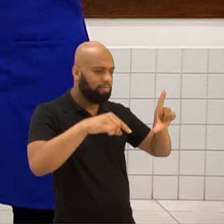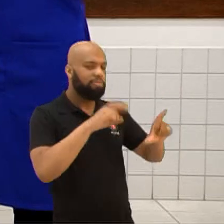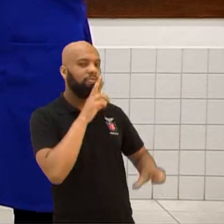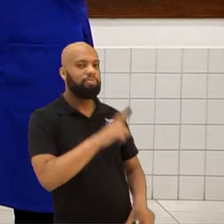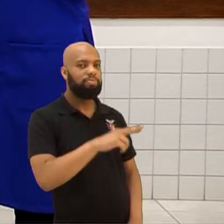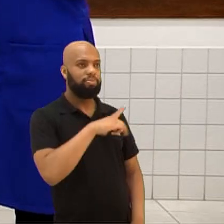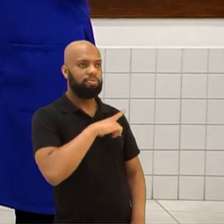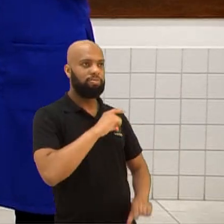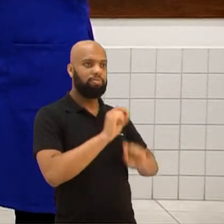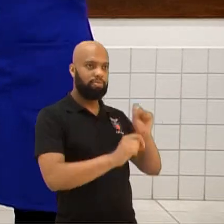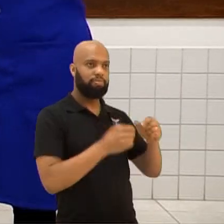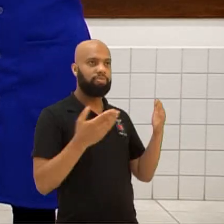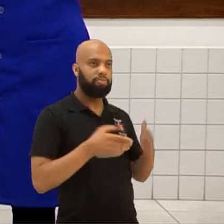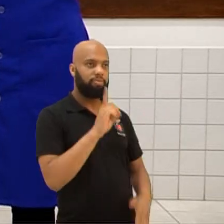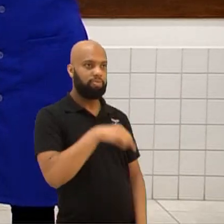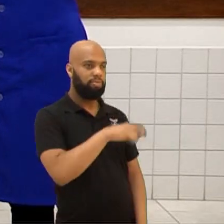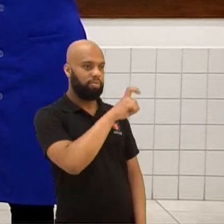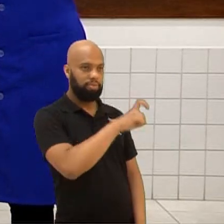né?